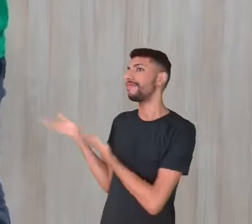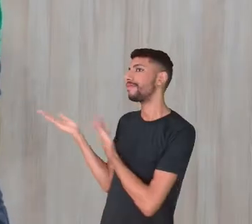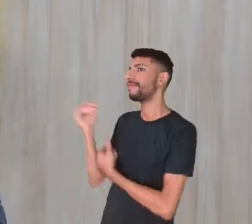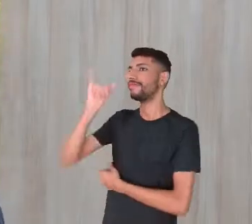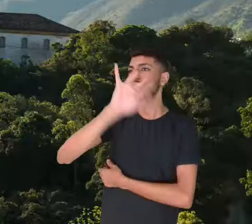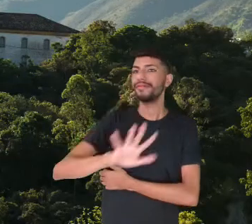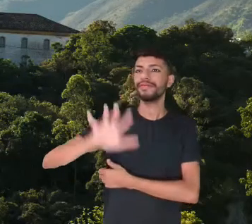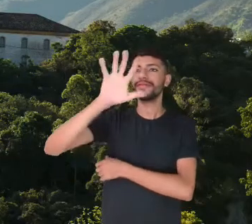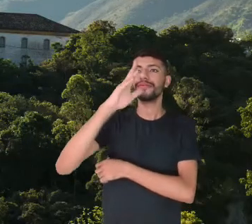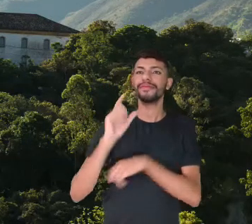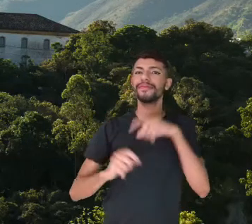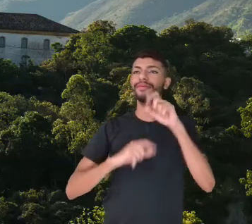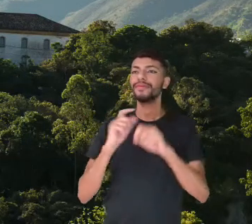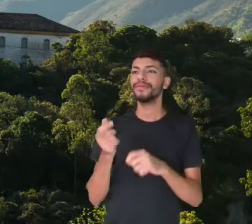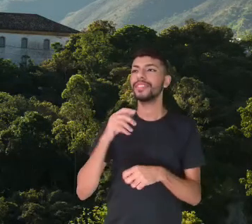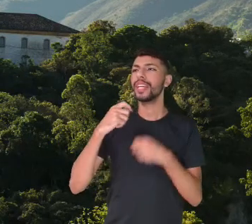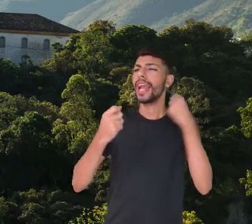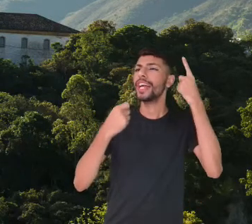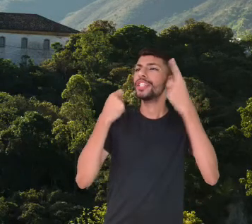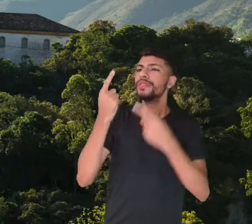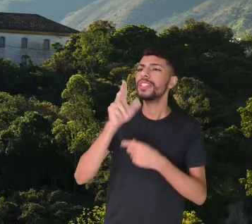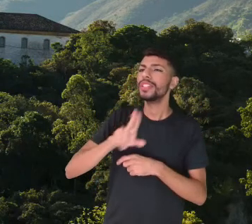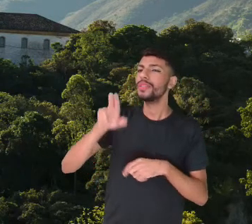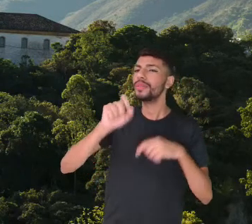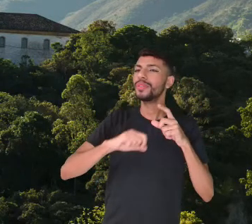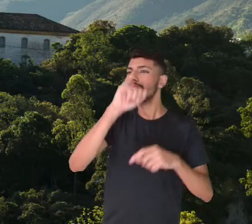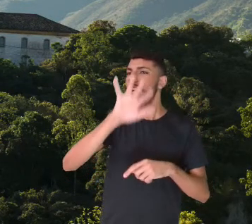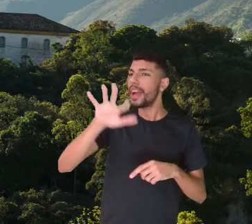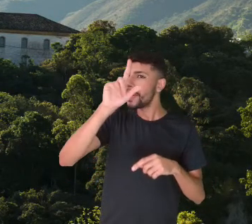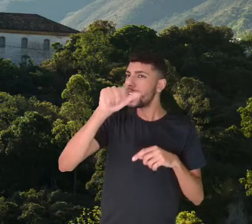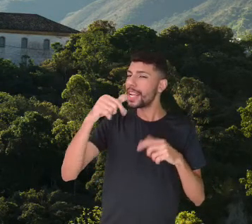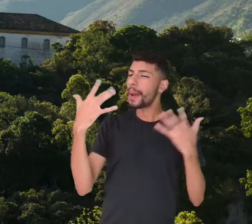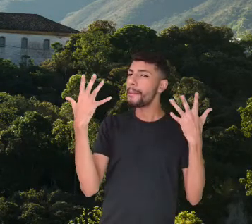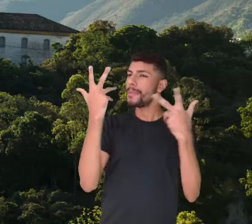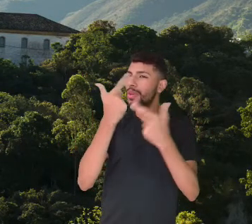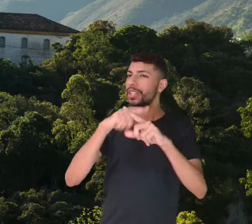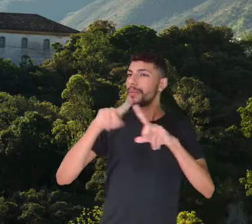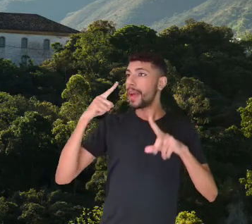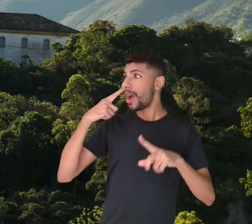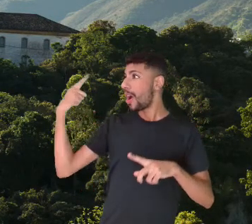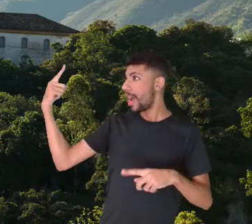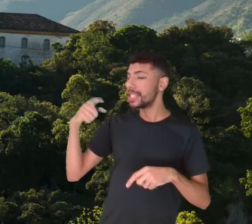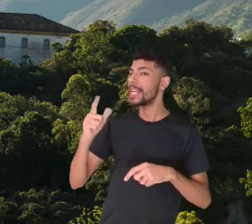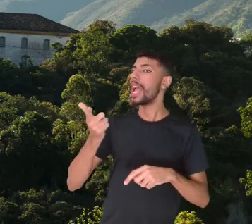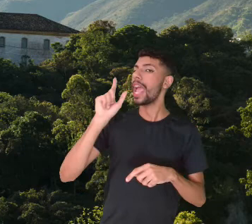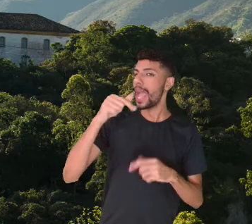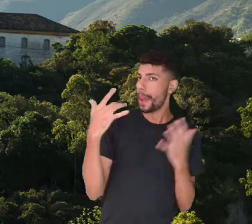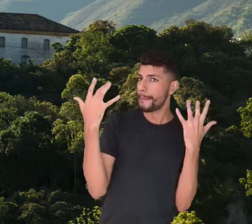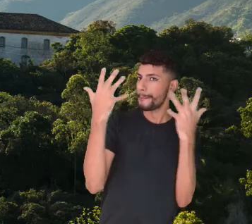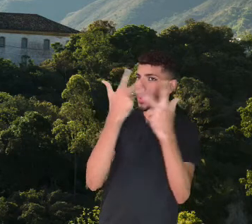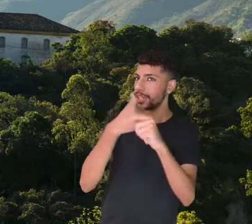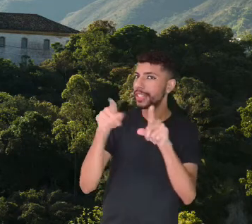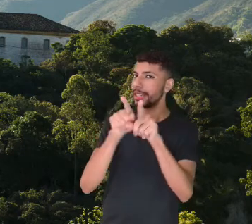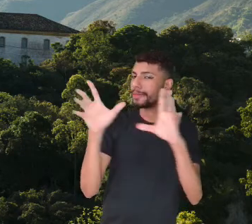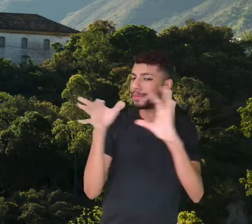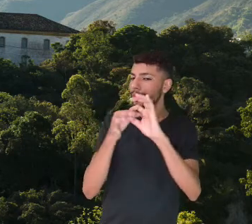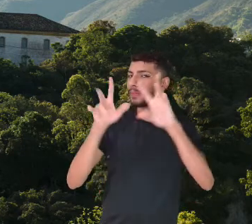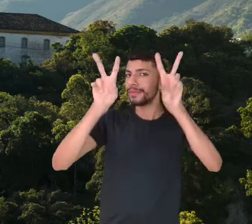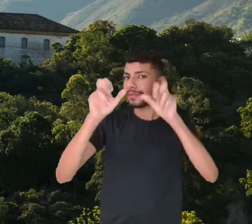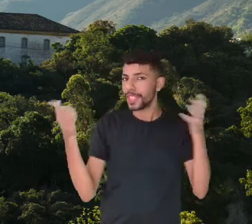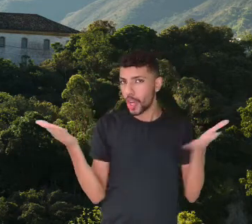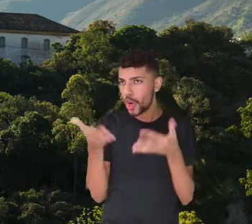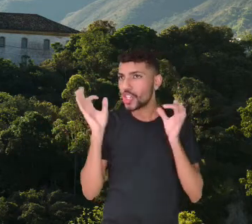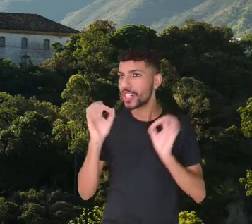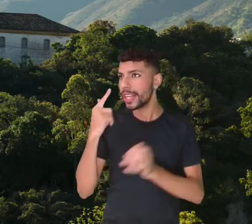ela já foi... Às vezes eu boto umas imagens que é só bonita, mas essa daí é bonita e tem a ver com o tema de hoje, né? Aí a gente